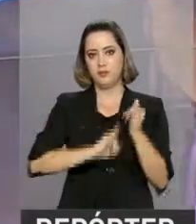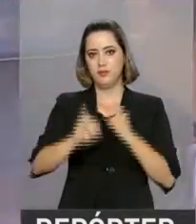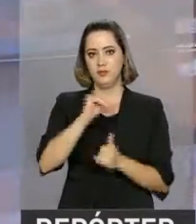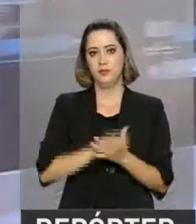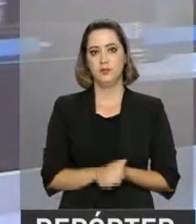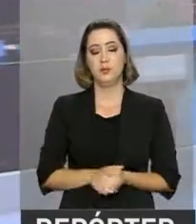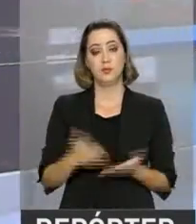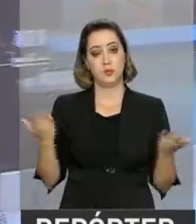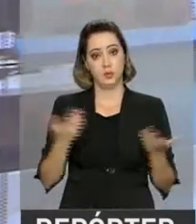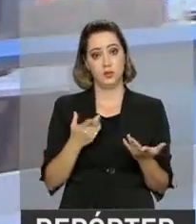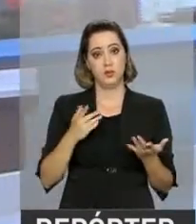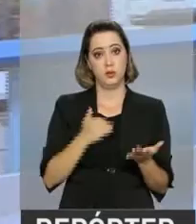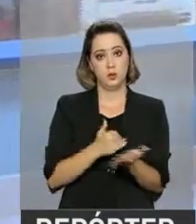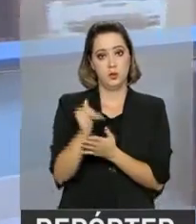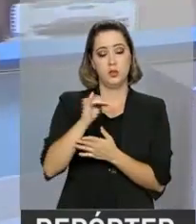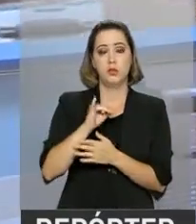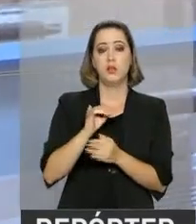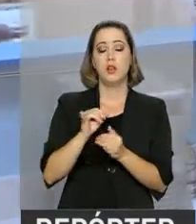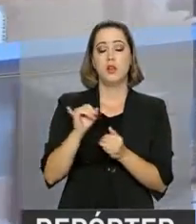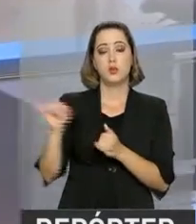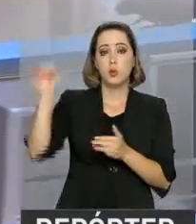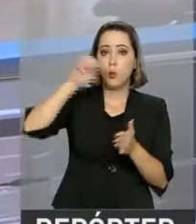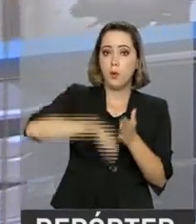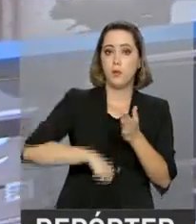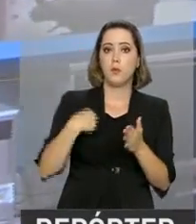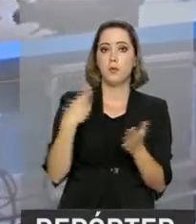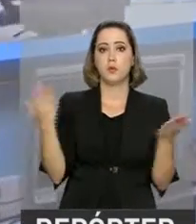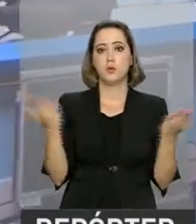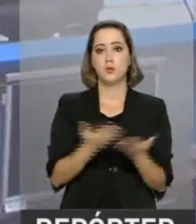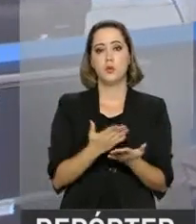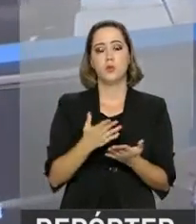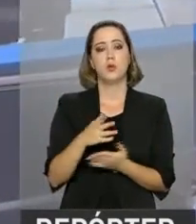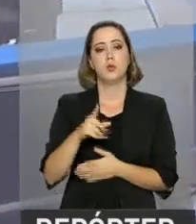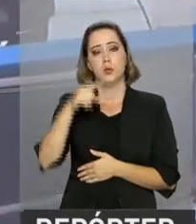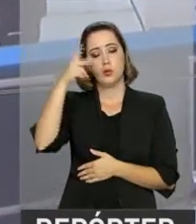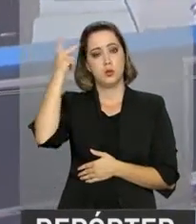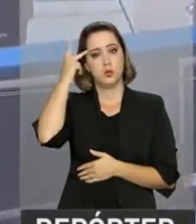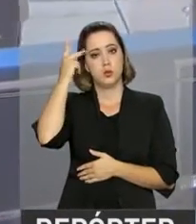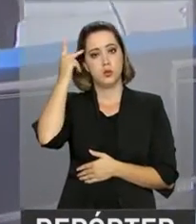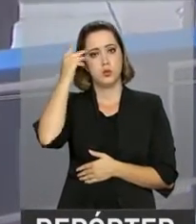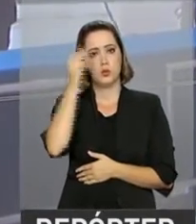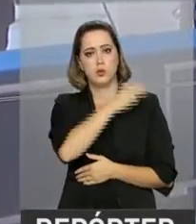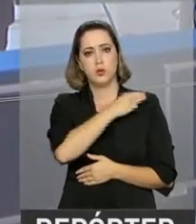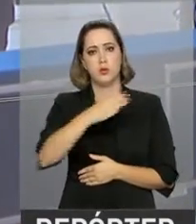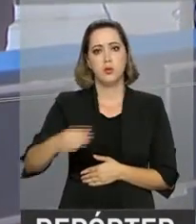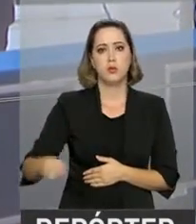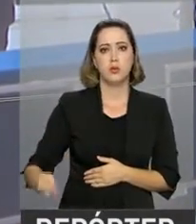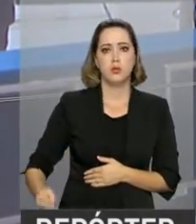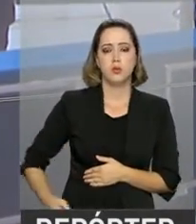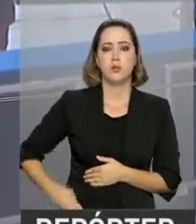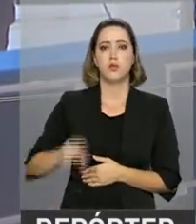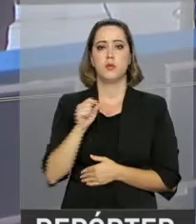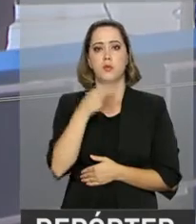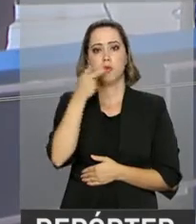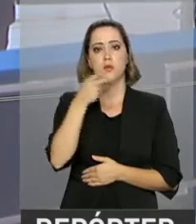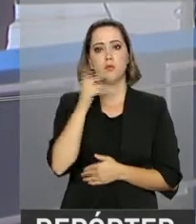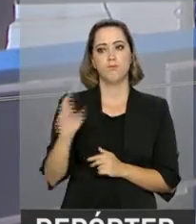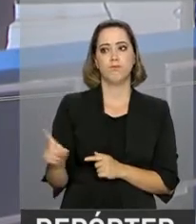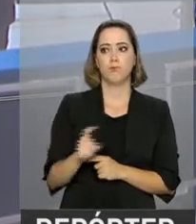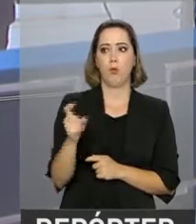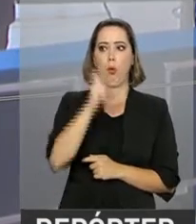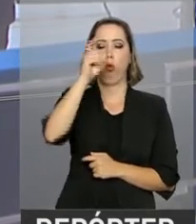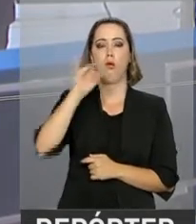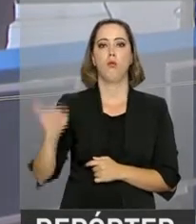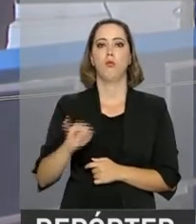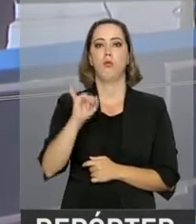informações. Ainda falando em impostos, hoje em São Paulo, o ministro Henrique Meirelles disse que aumentar a carga tributária do país não está